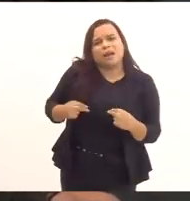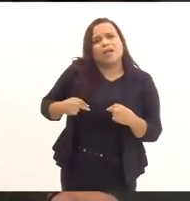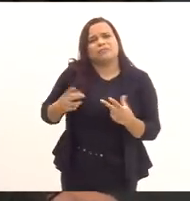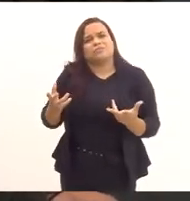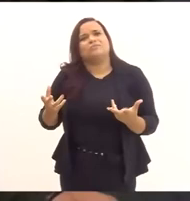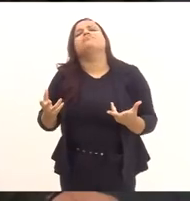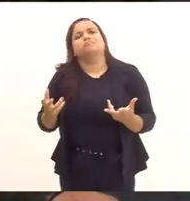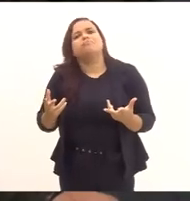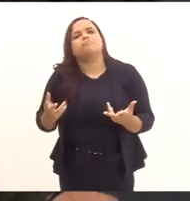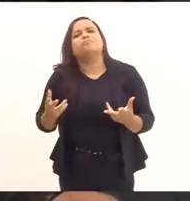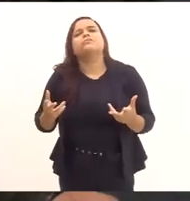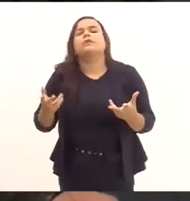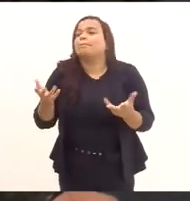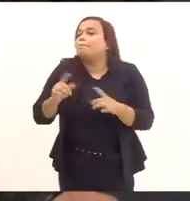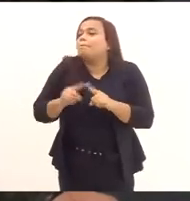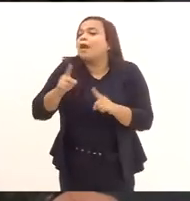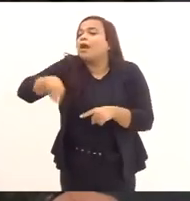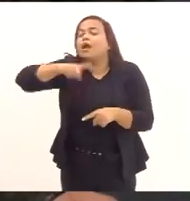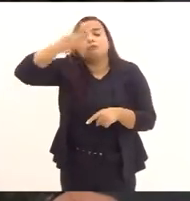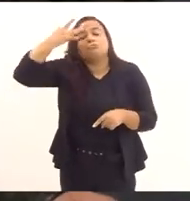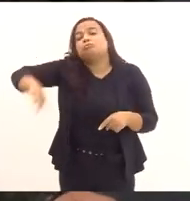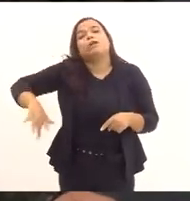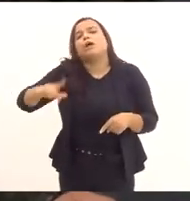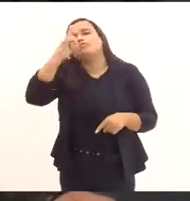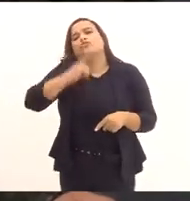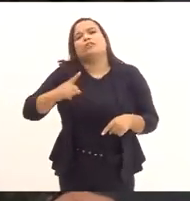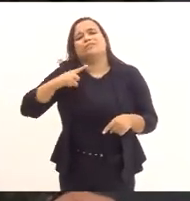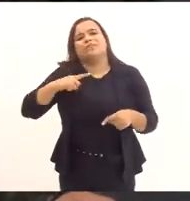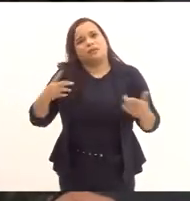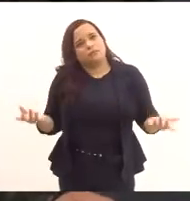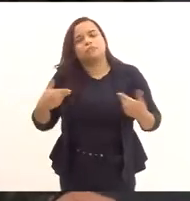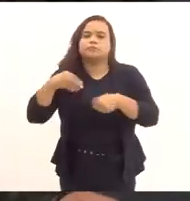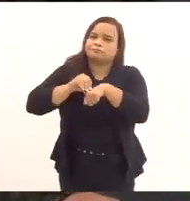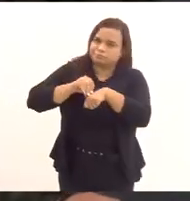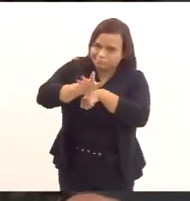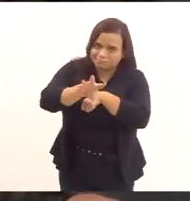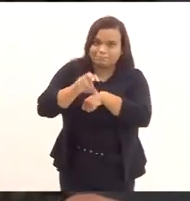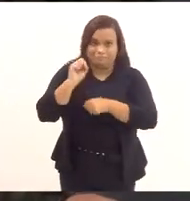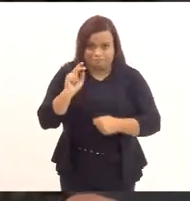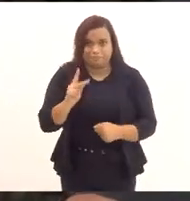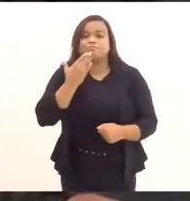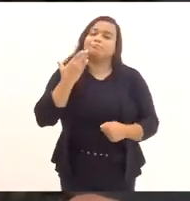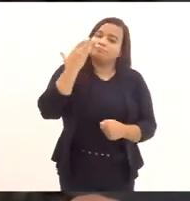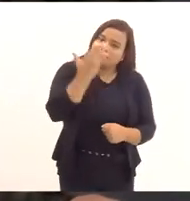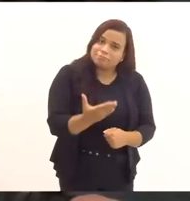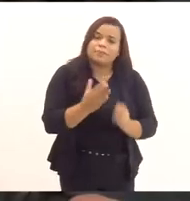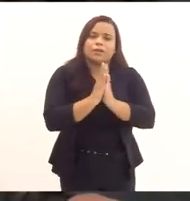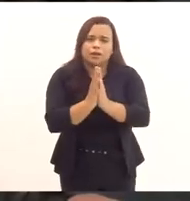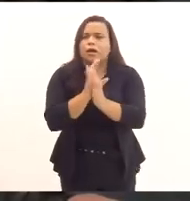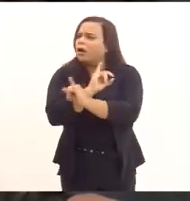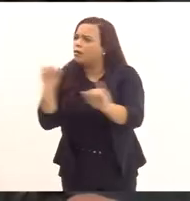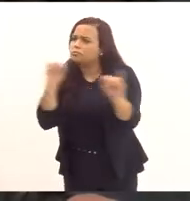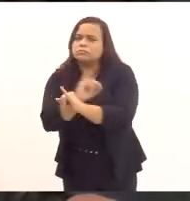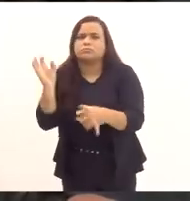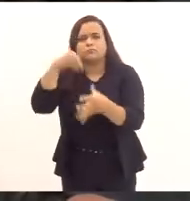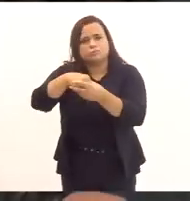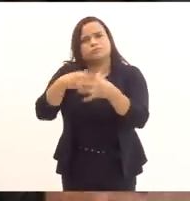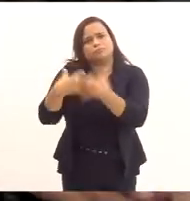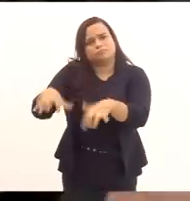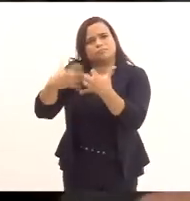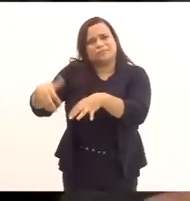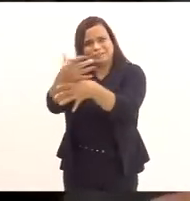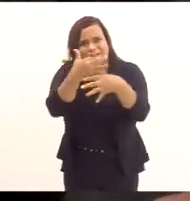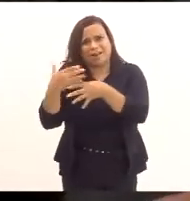mas que não sabem dessa informação Ah então deixa aqui esse pedido né que seja feita uma campanha na cidade